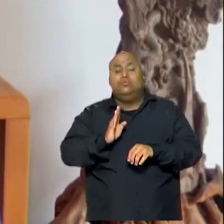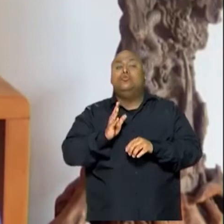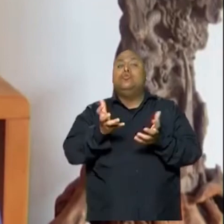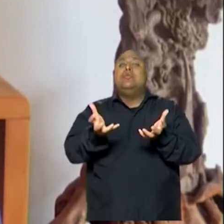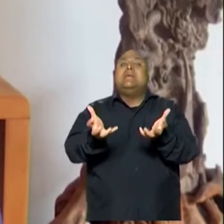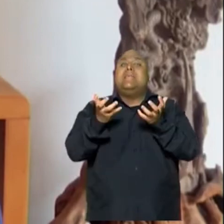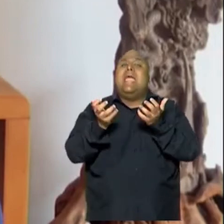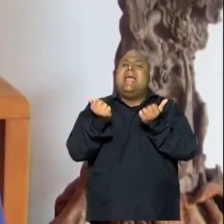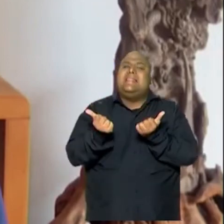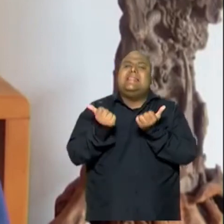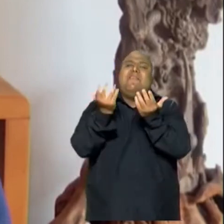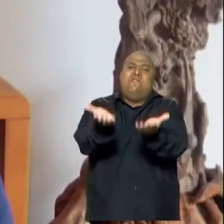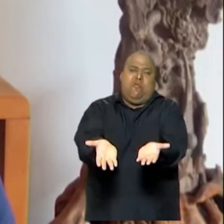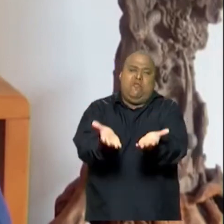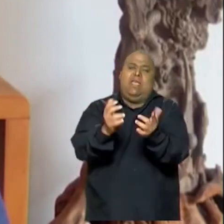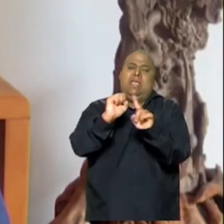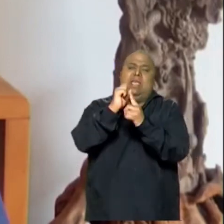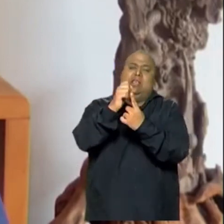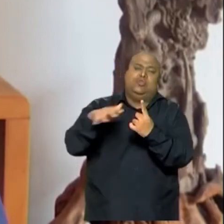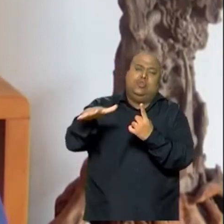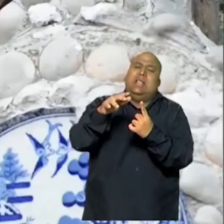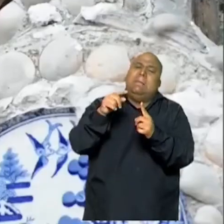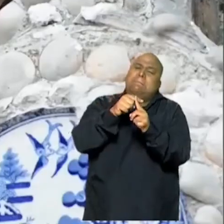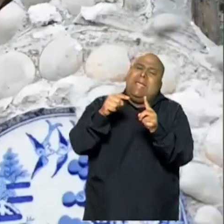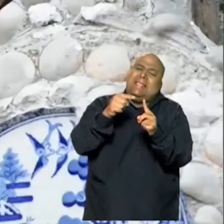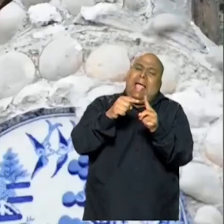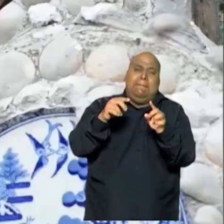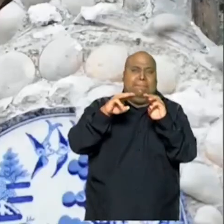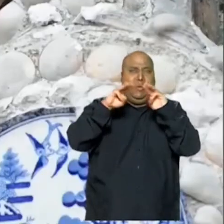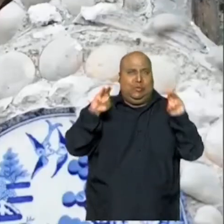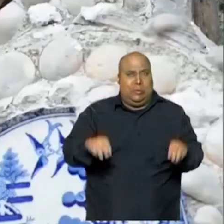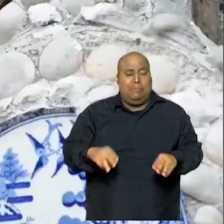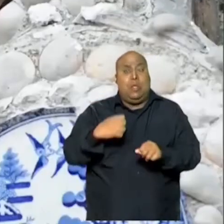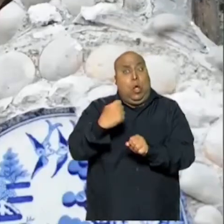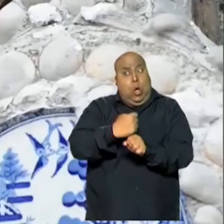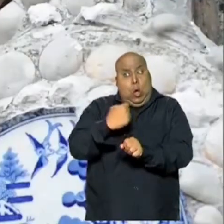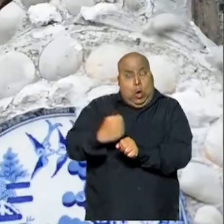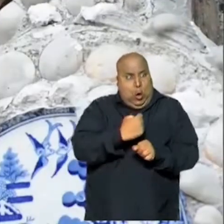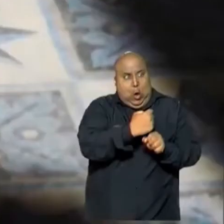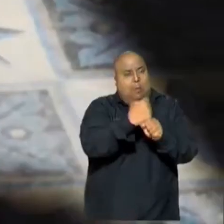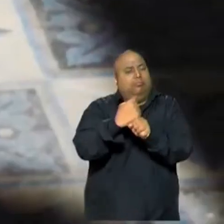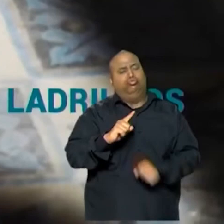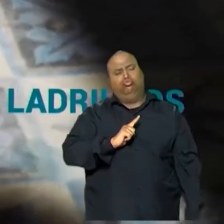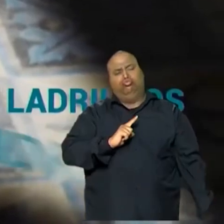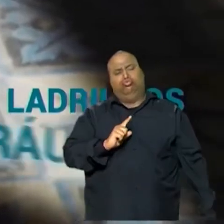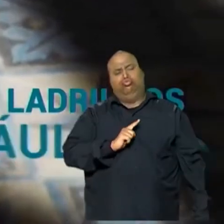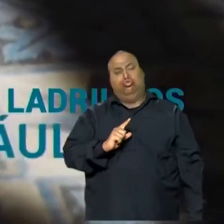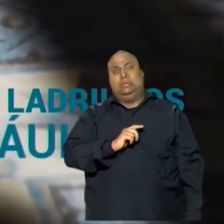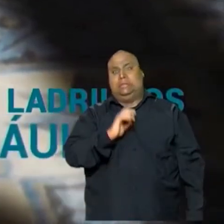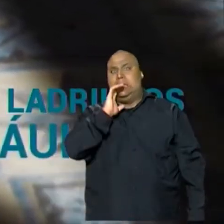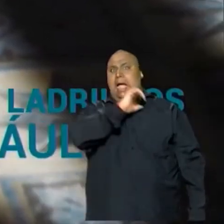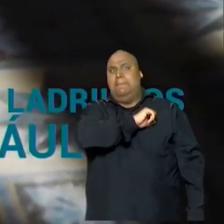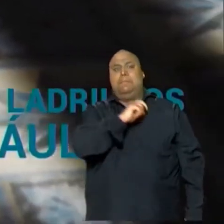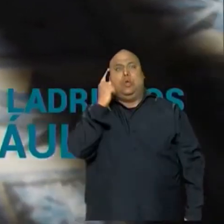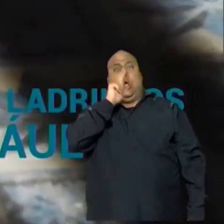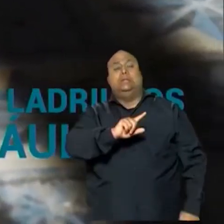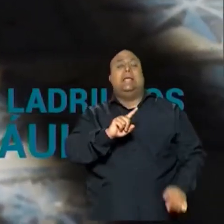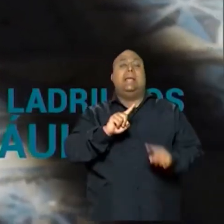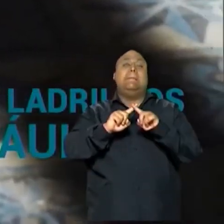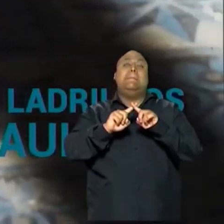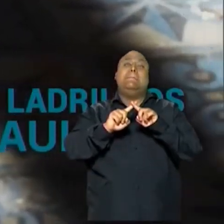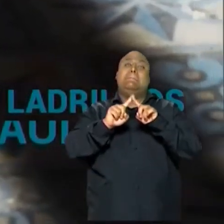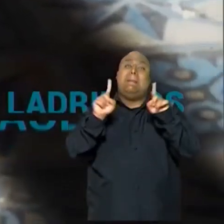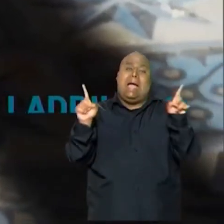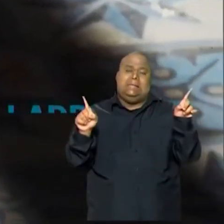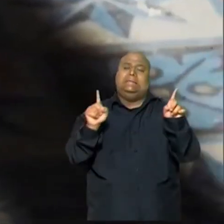pedaço do museu para a sociedade brasileira. Então as obras estão andando a passos rápidos, mas ainda temos